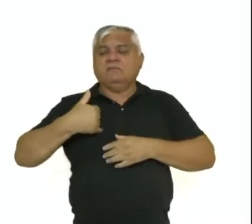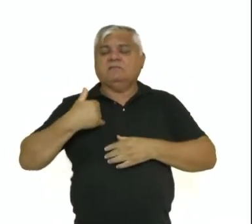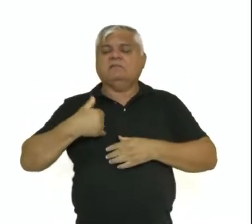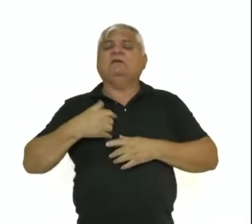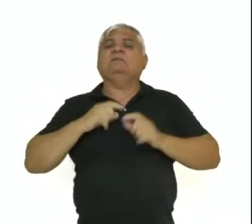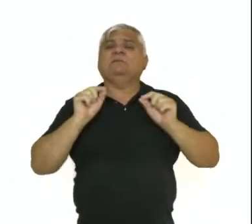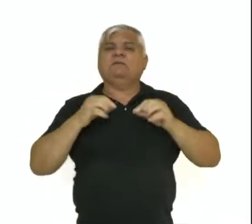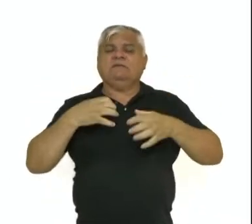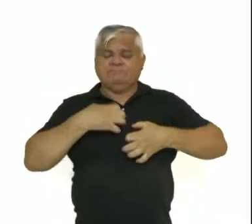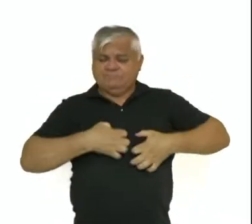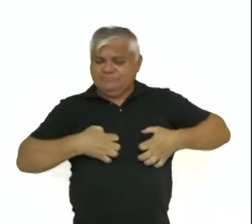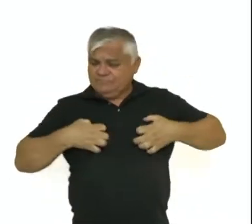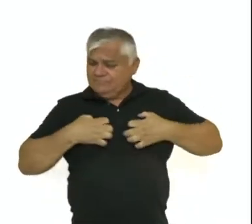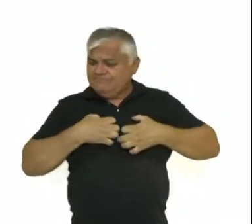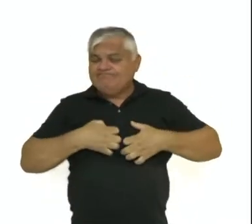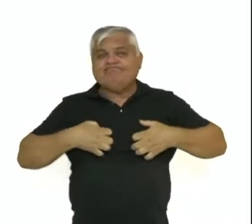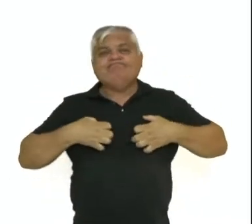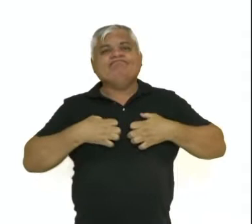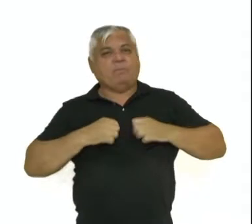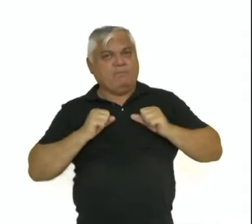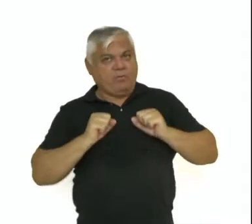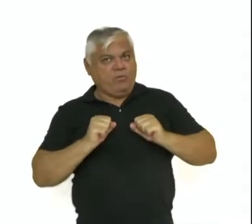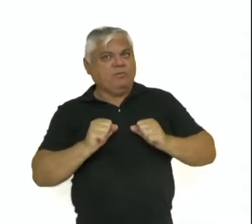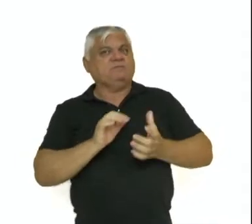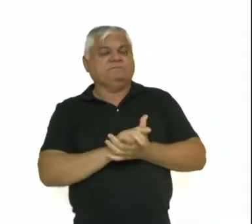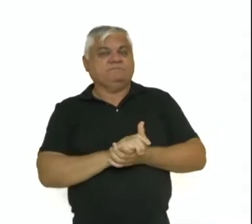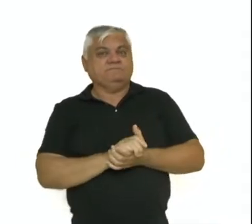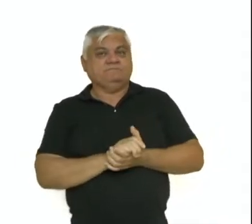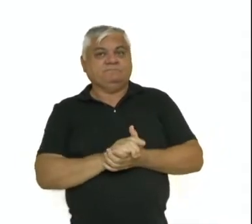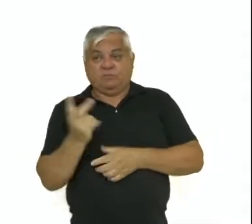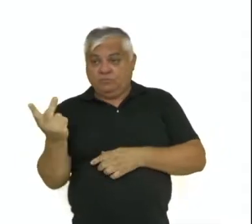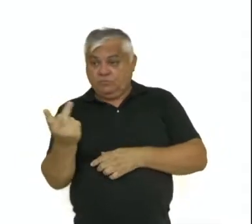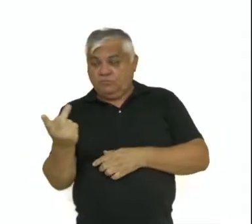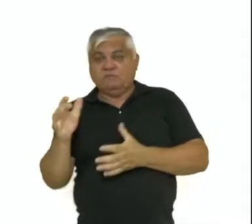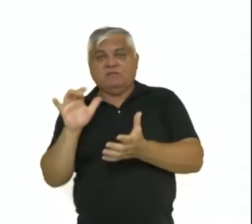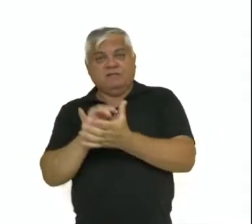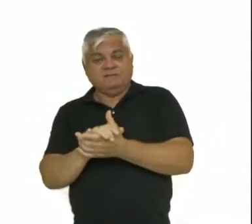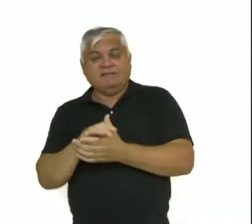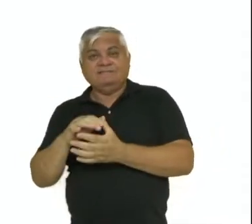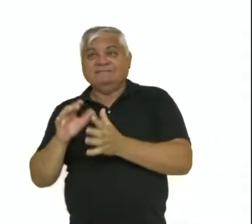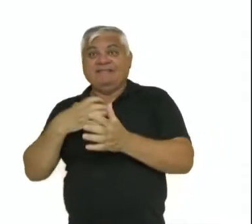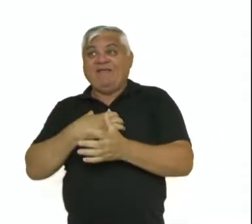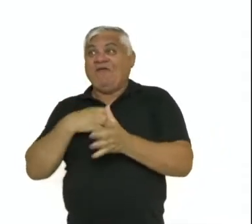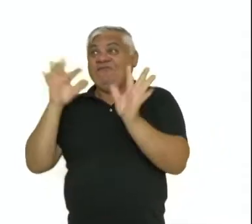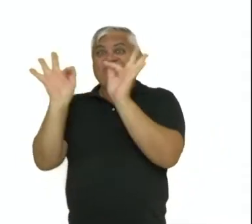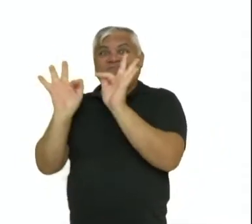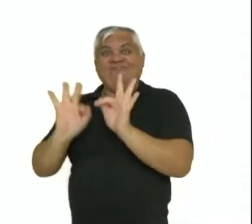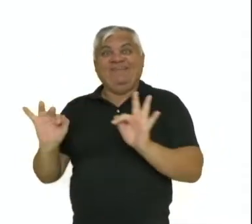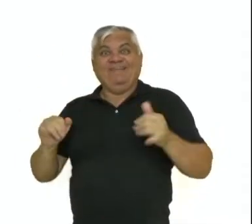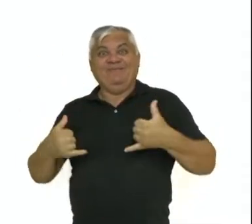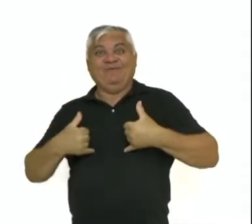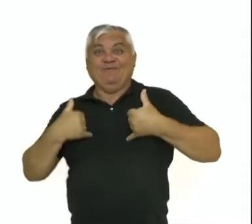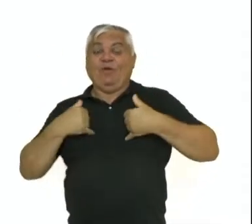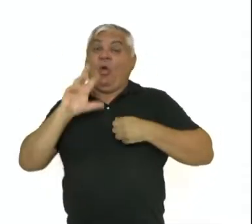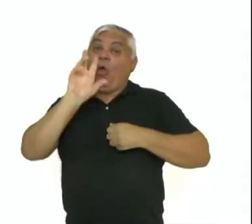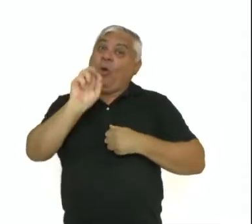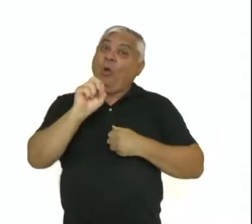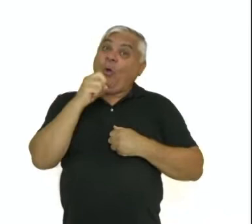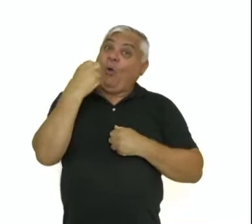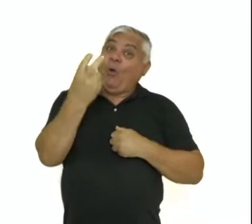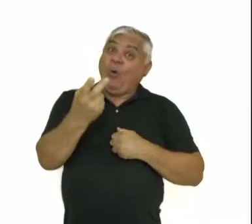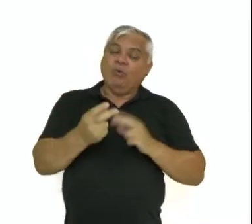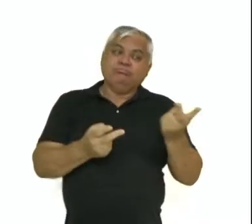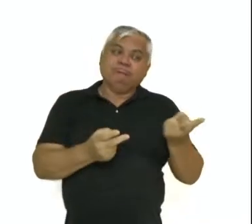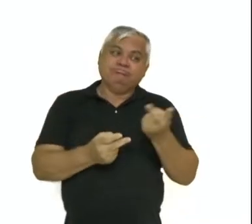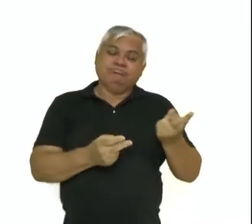trazer sentimentos opostos. O casal pode sentir-se feliz, orgulhoso, mas também, ao contrário,